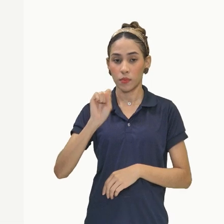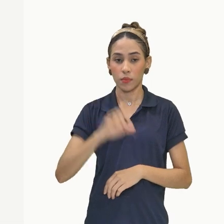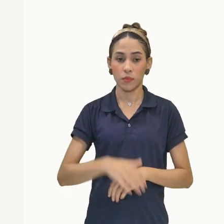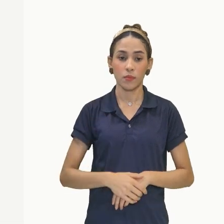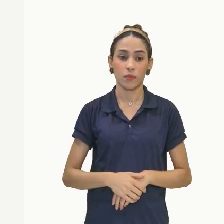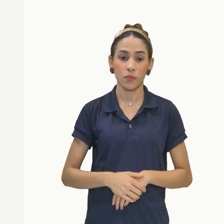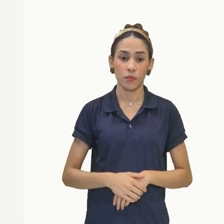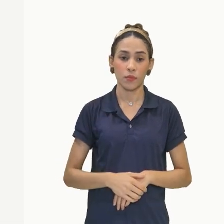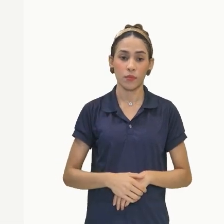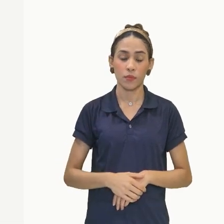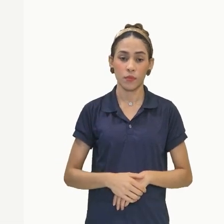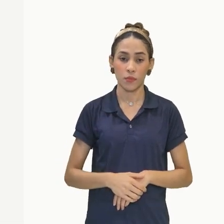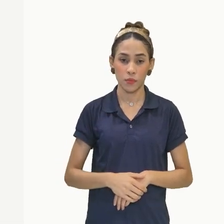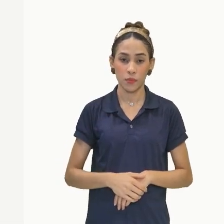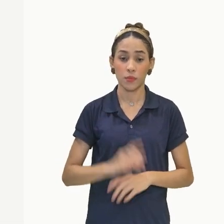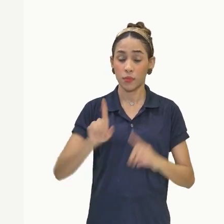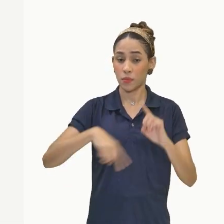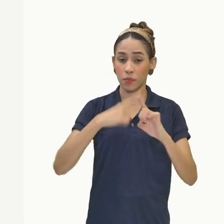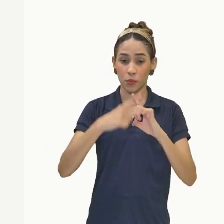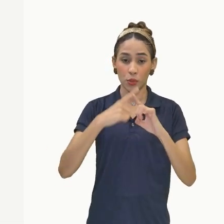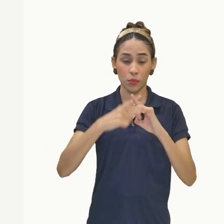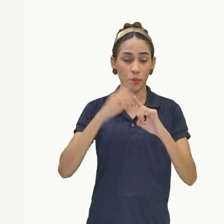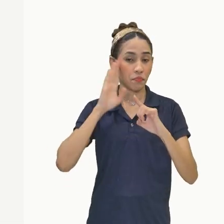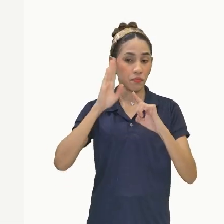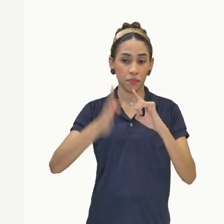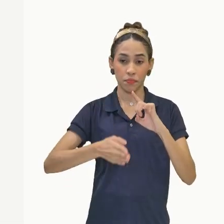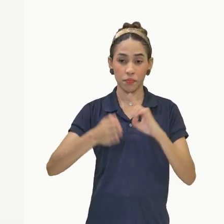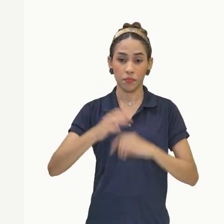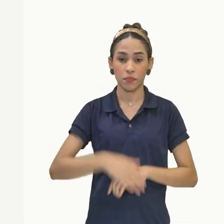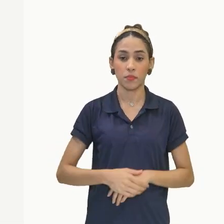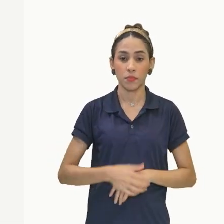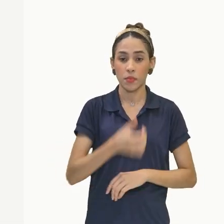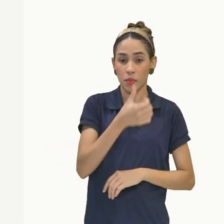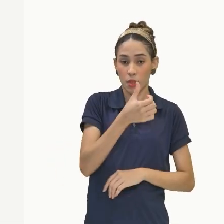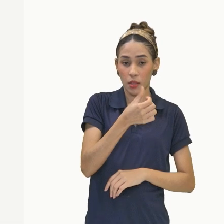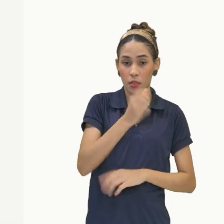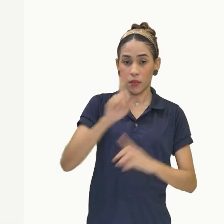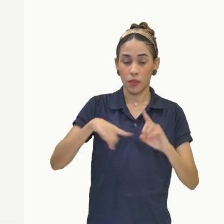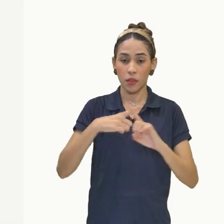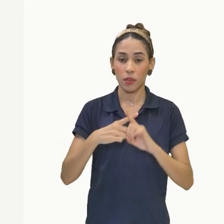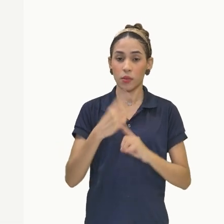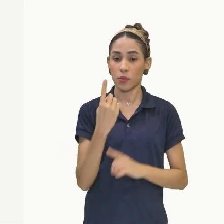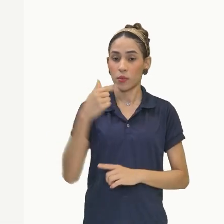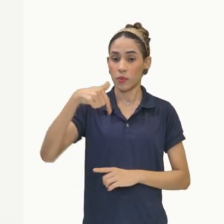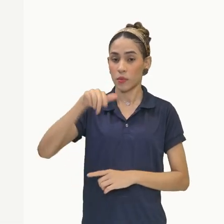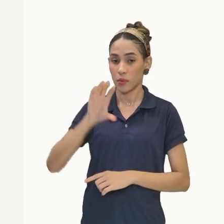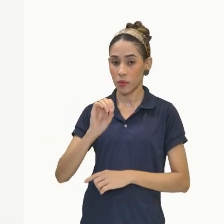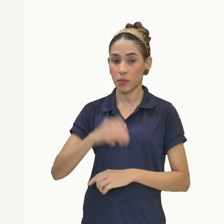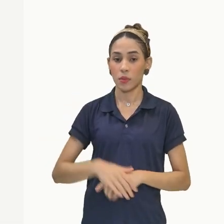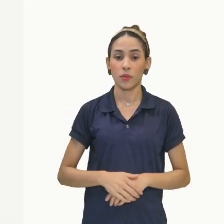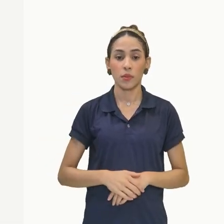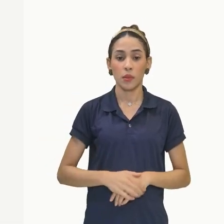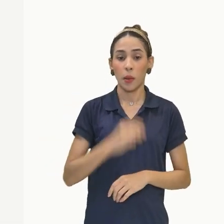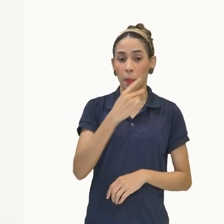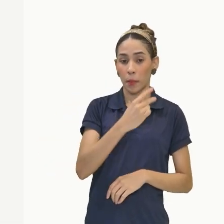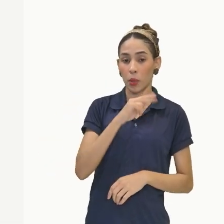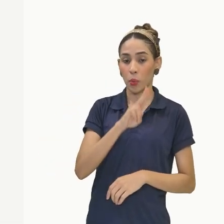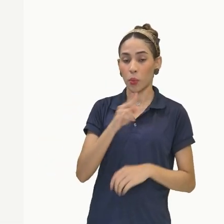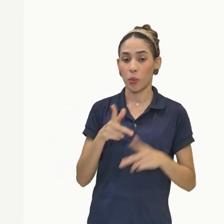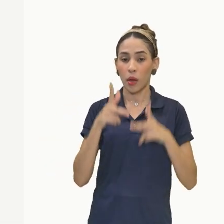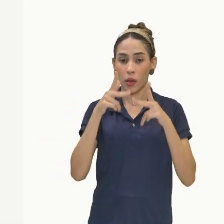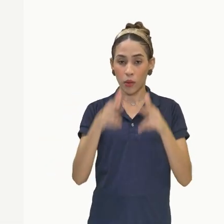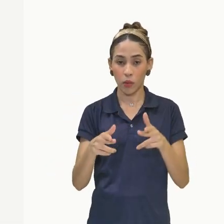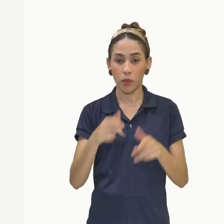multiplico aqui, olha, é uma multiplicação direta, né? Multiplica 6 por 170, eu vou ter uma potência útil, uma